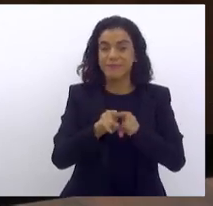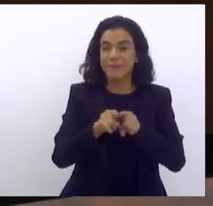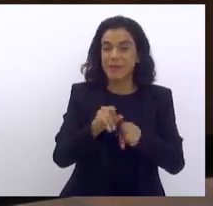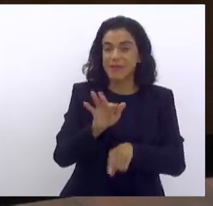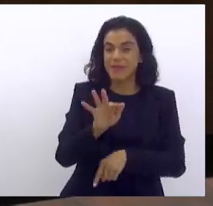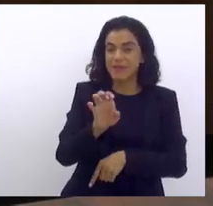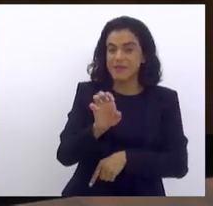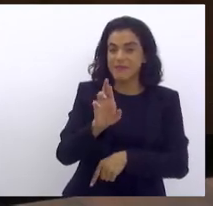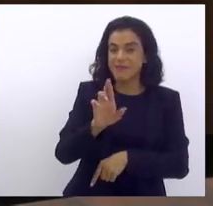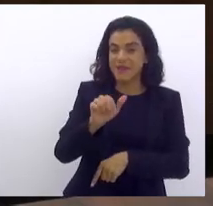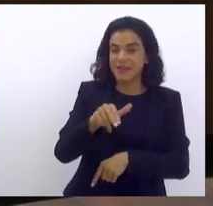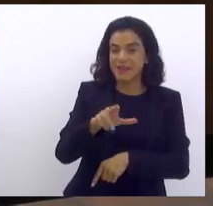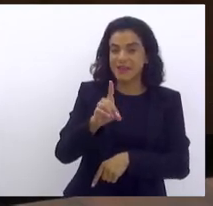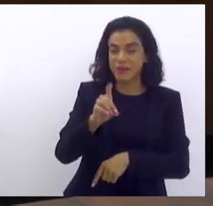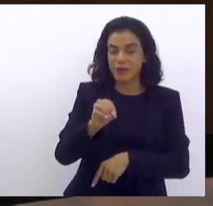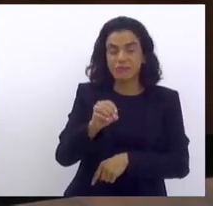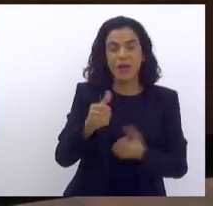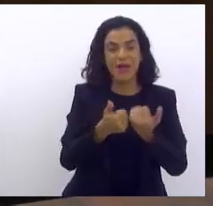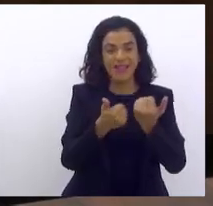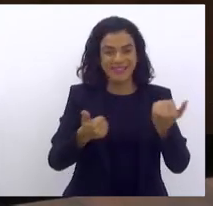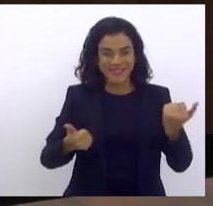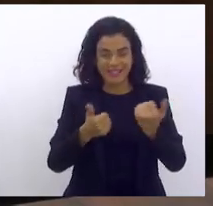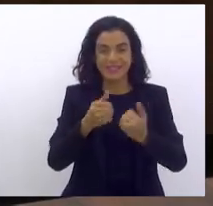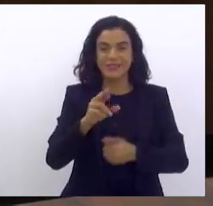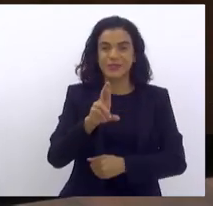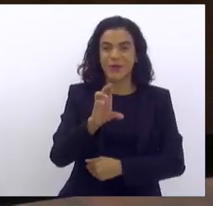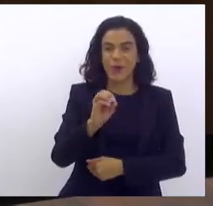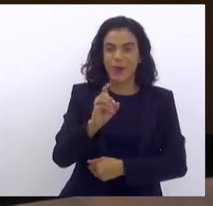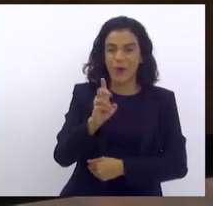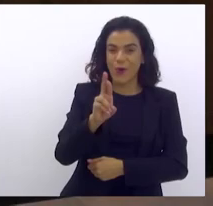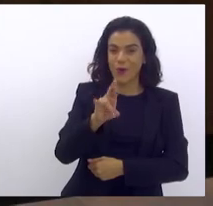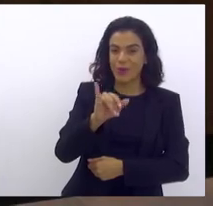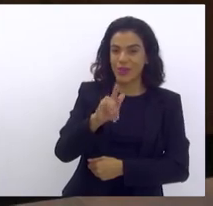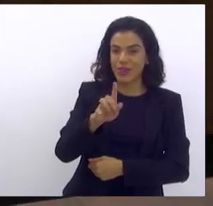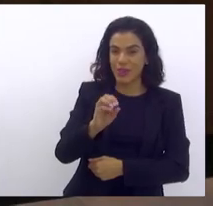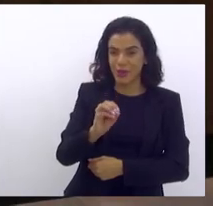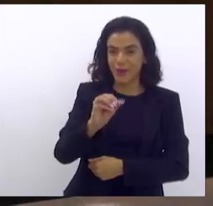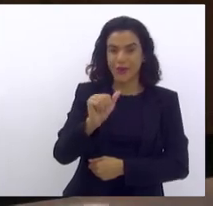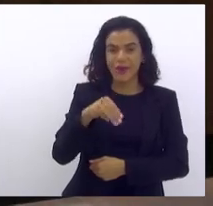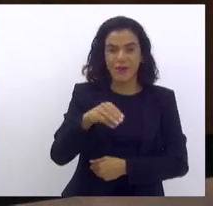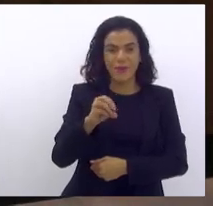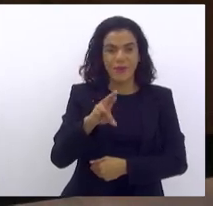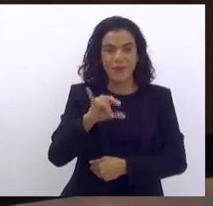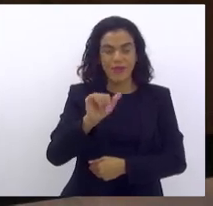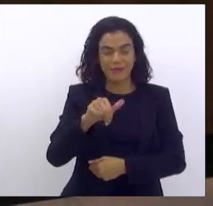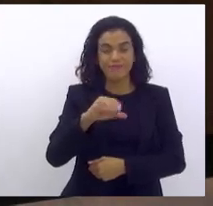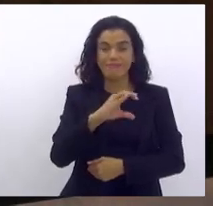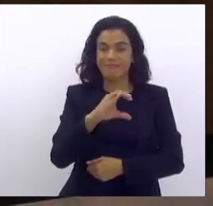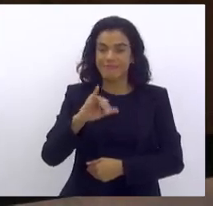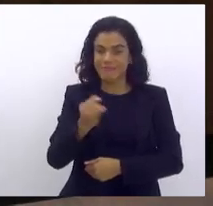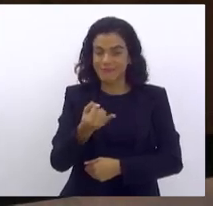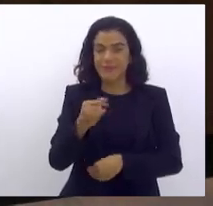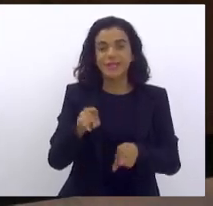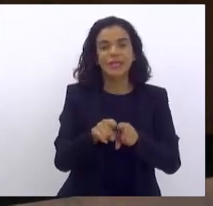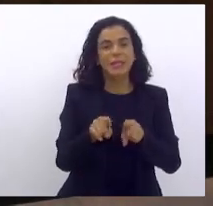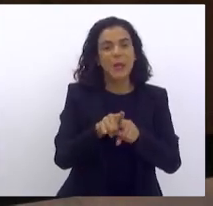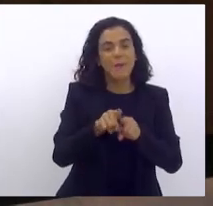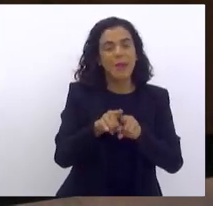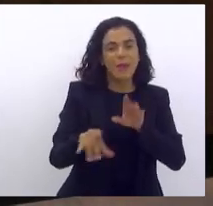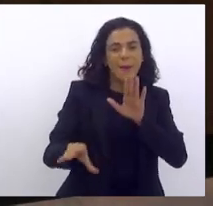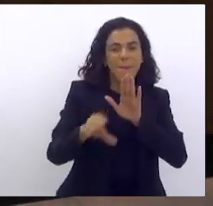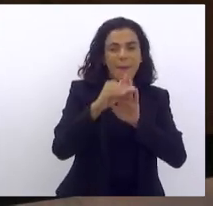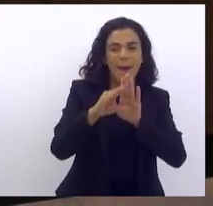Dito Amorim, que é o assessor do Rodrigo Amorim na CCJ, e as contribuições, como foi dito